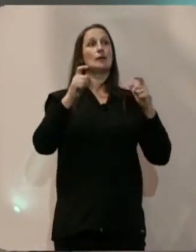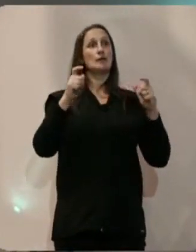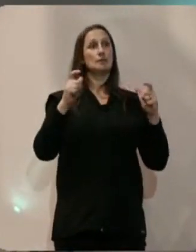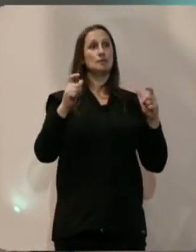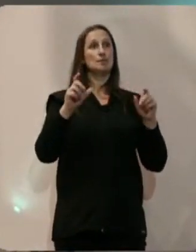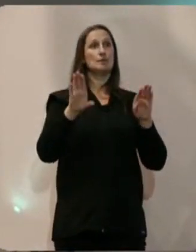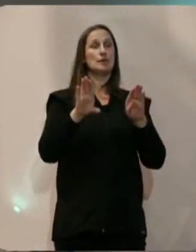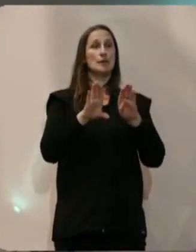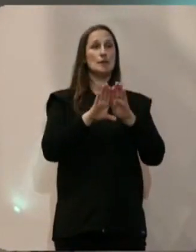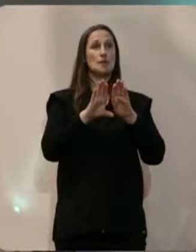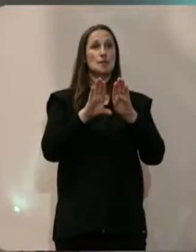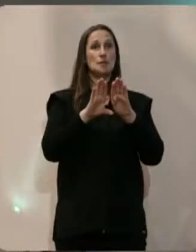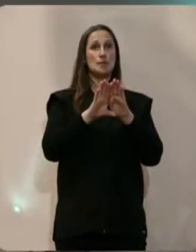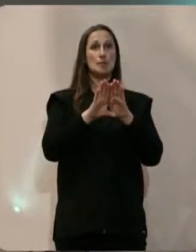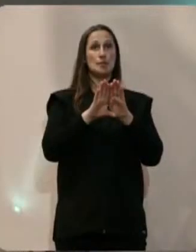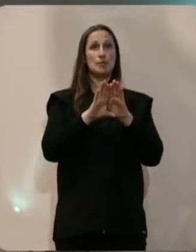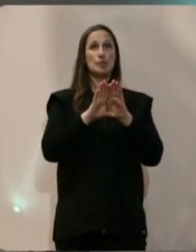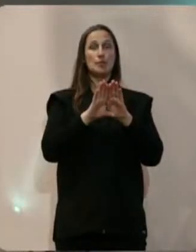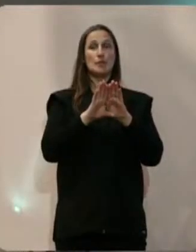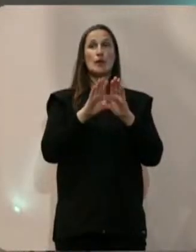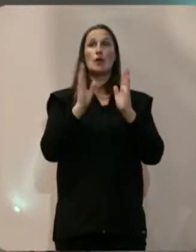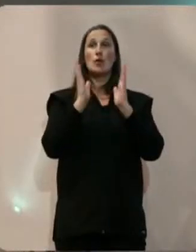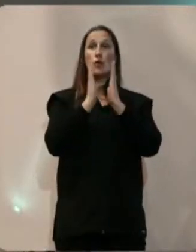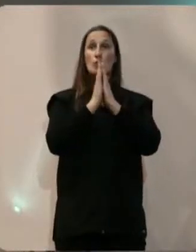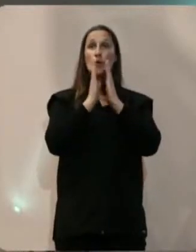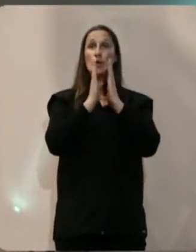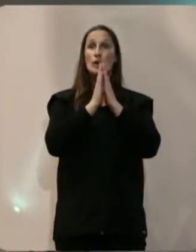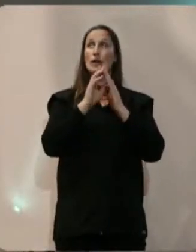Nós temos que orar para Deus quebrantar o coração.